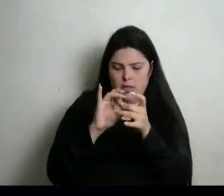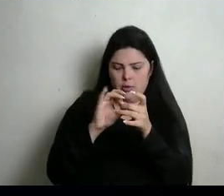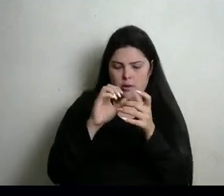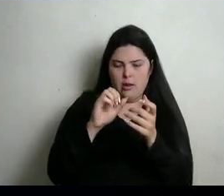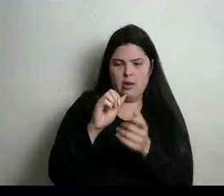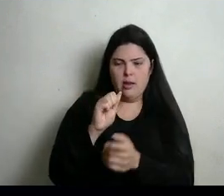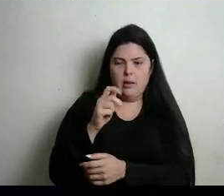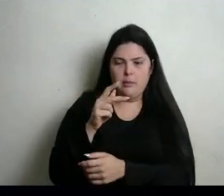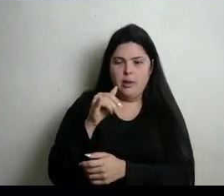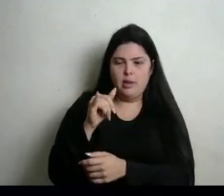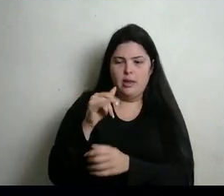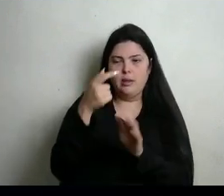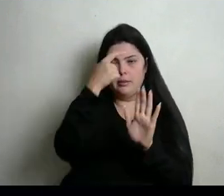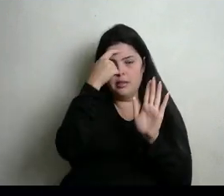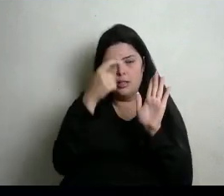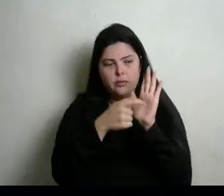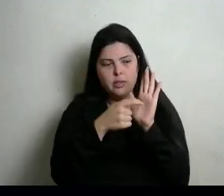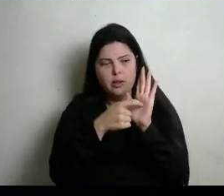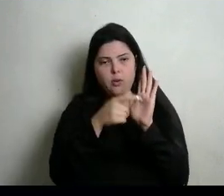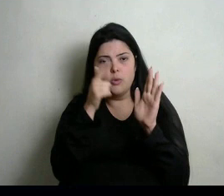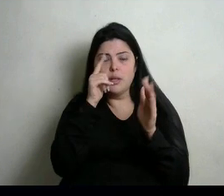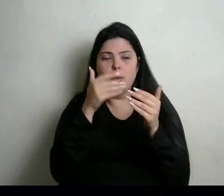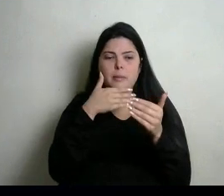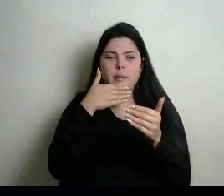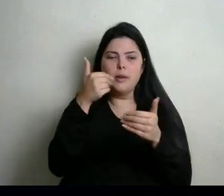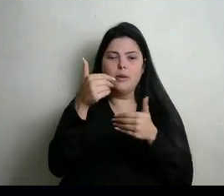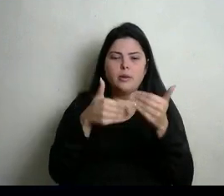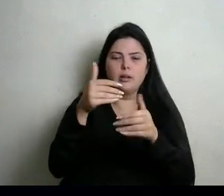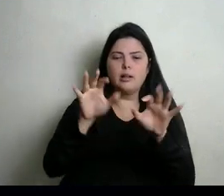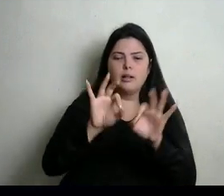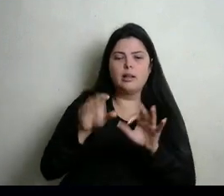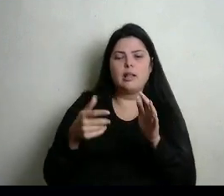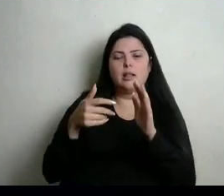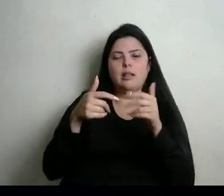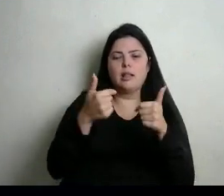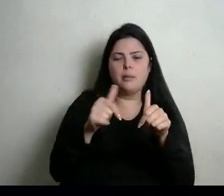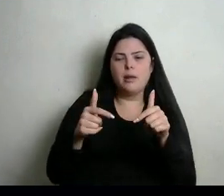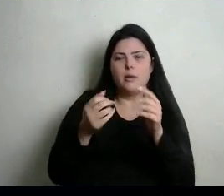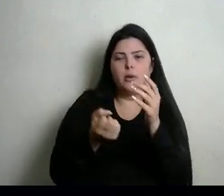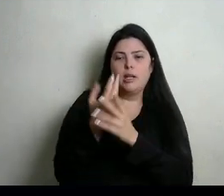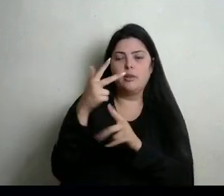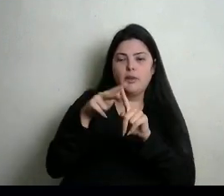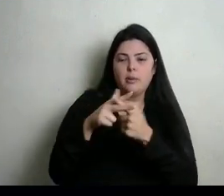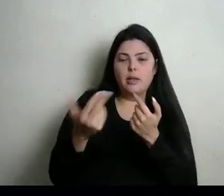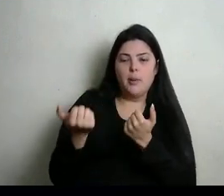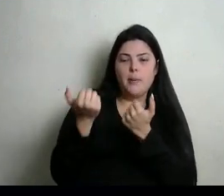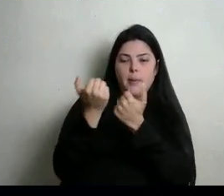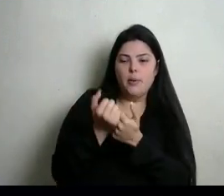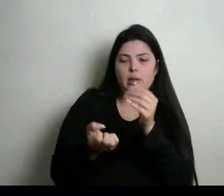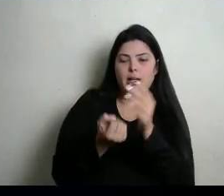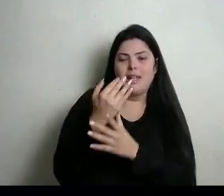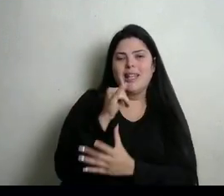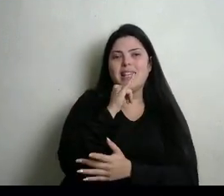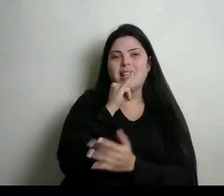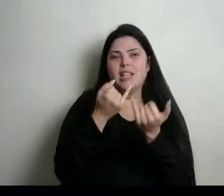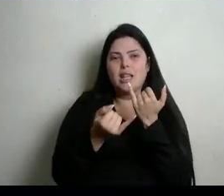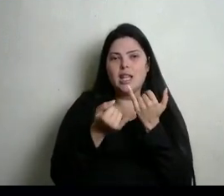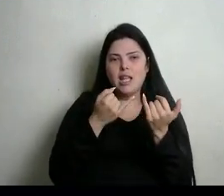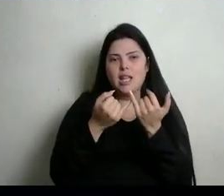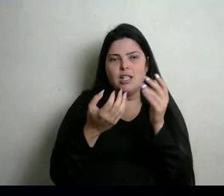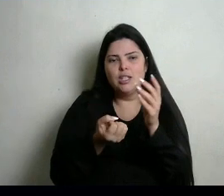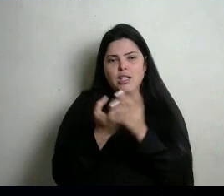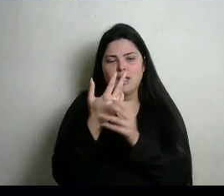OpenAI e conseguir melhorar o nosso dia a dia fazendo uma ferramenta que nos ajude a criar testes, a criar coisas,